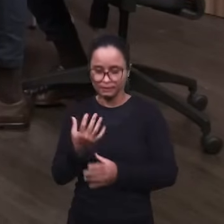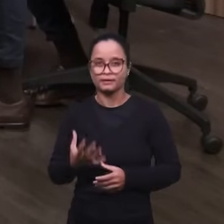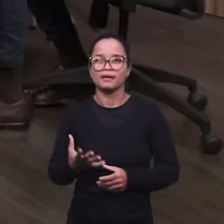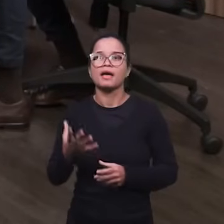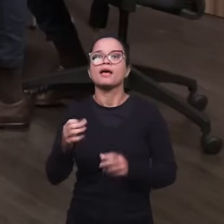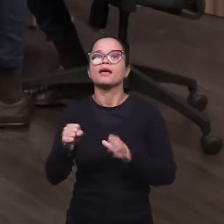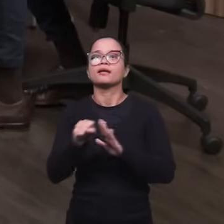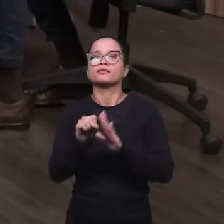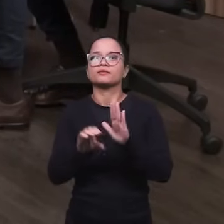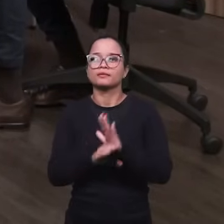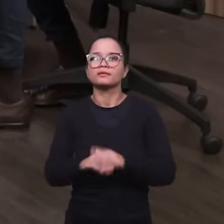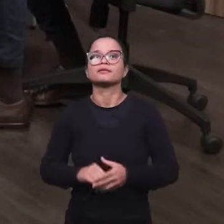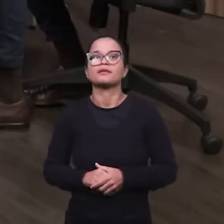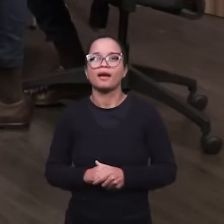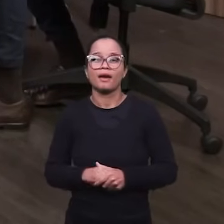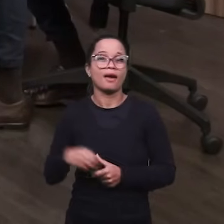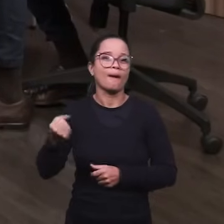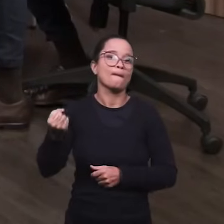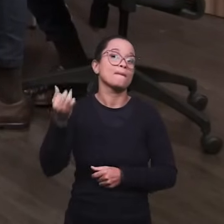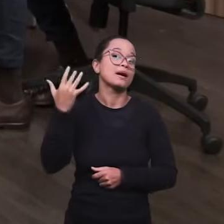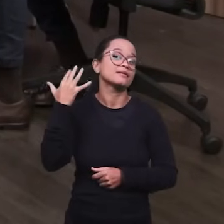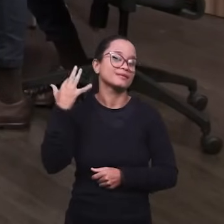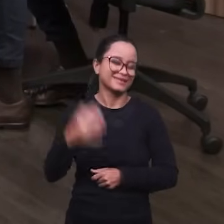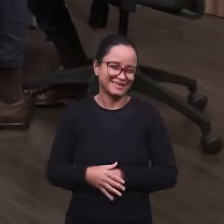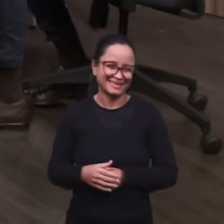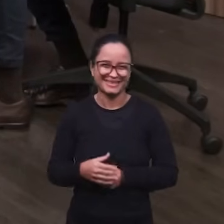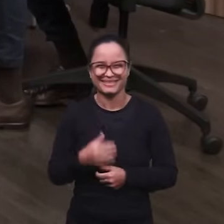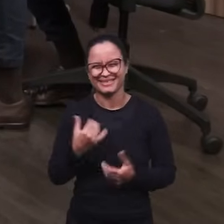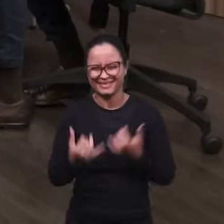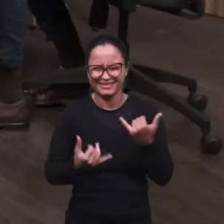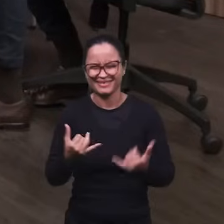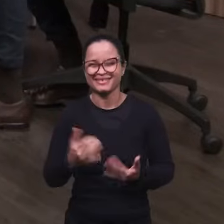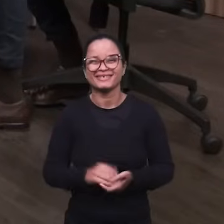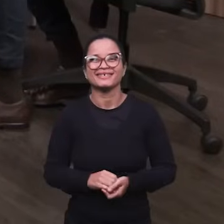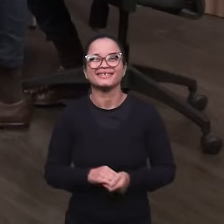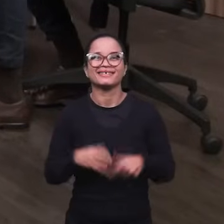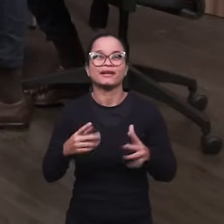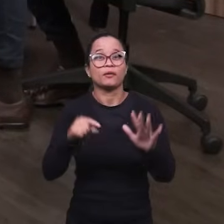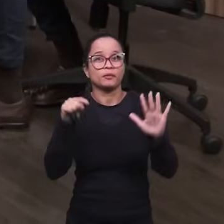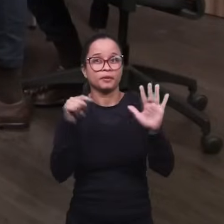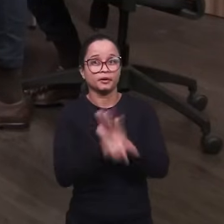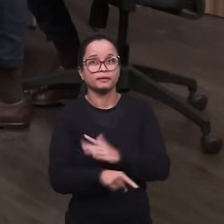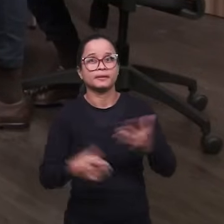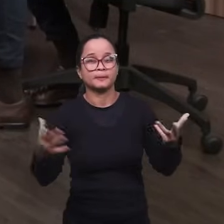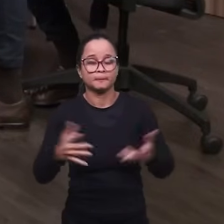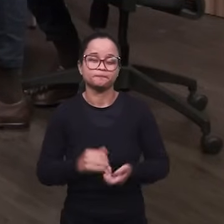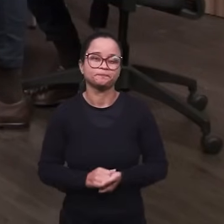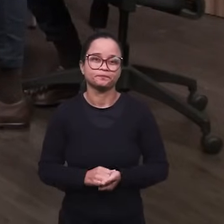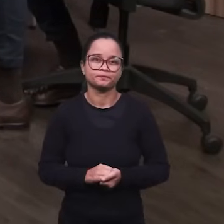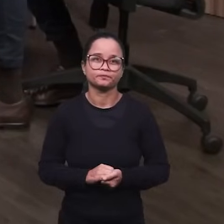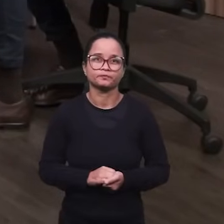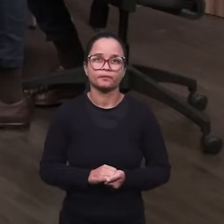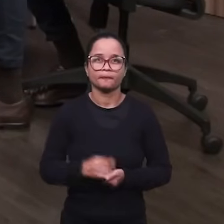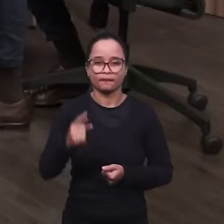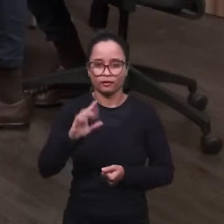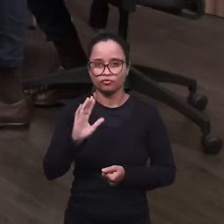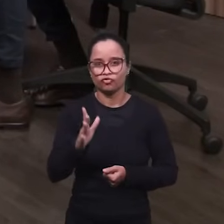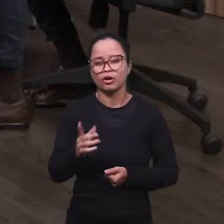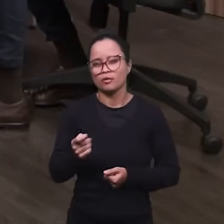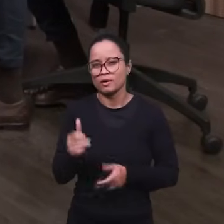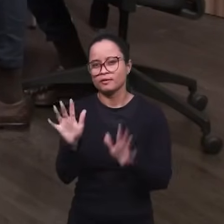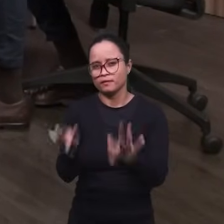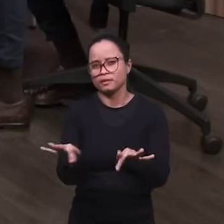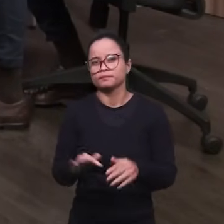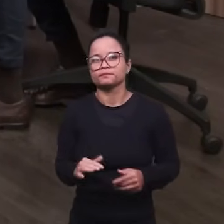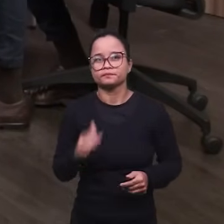aqui do século passado que está ali atrás das câmeras, e isso é muito divertido. Mas eu queria te fazer uma pergunta, ainda a gente já está caminhando